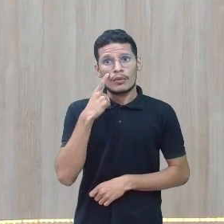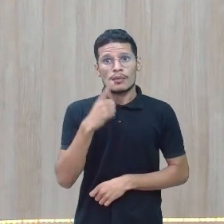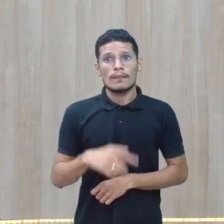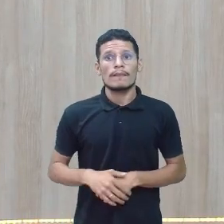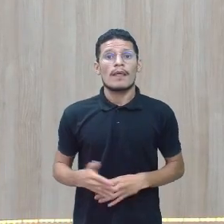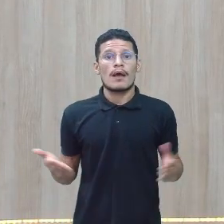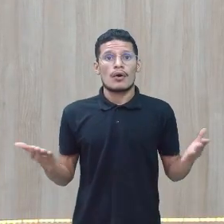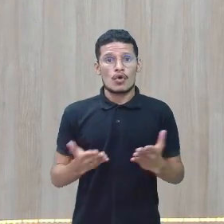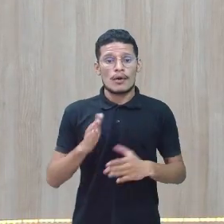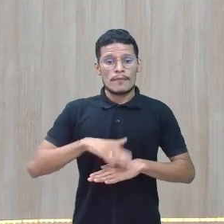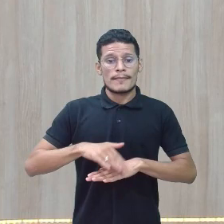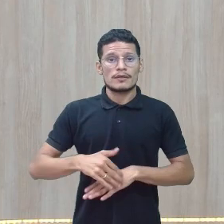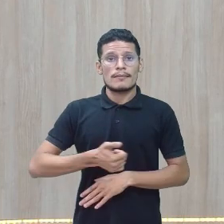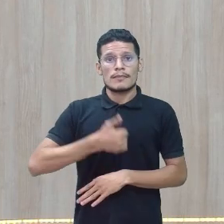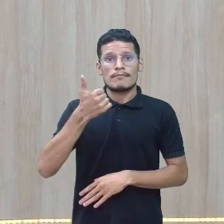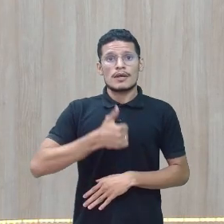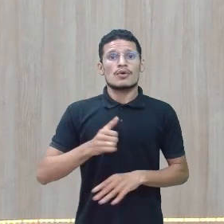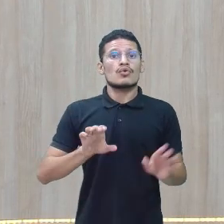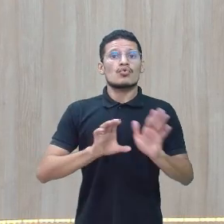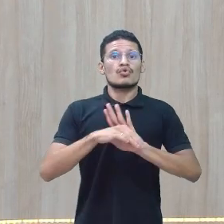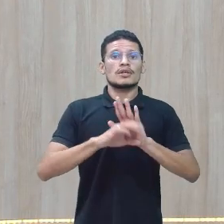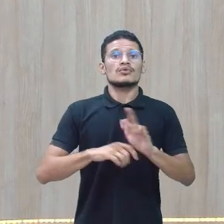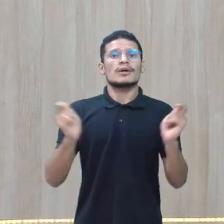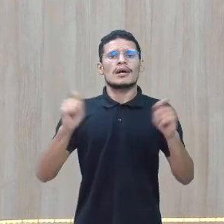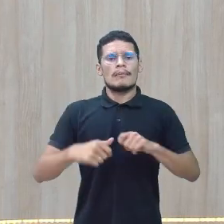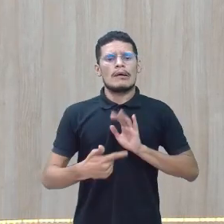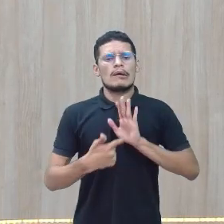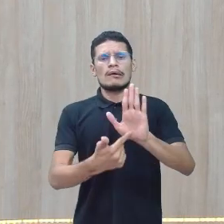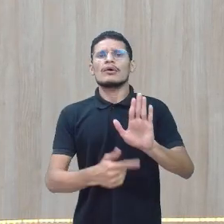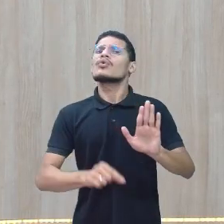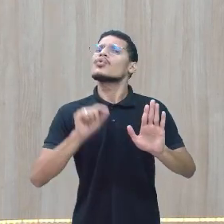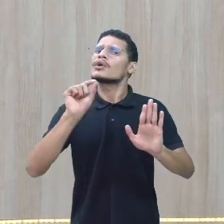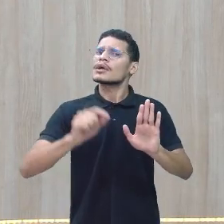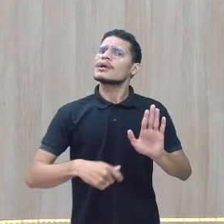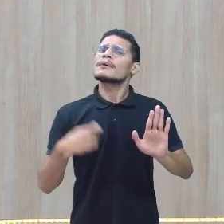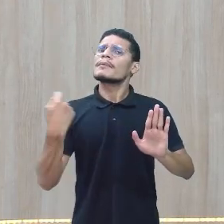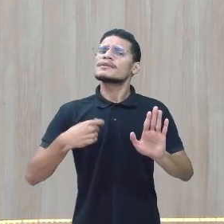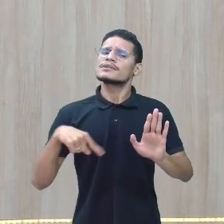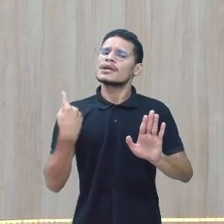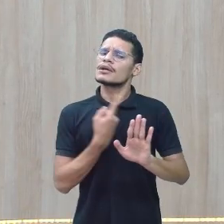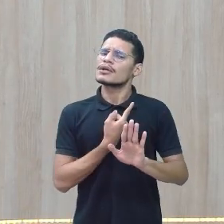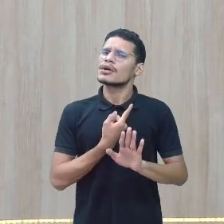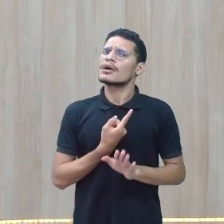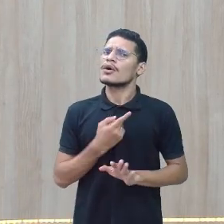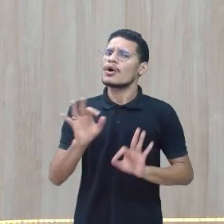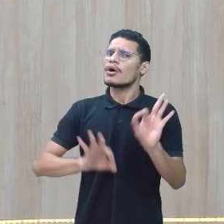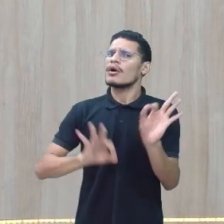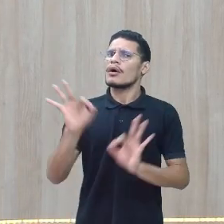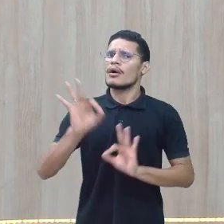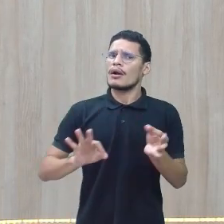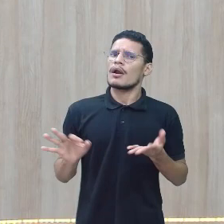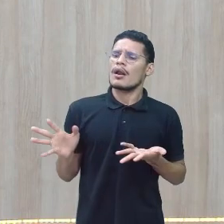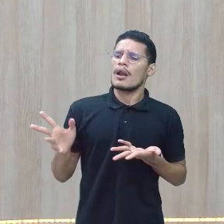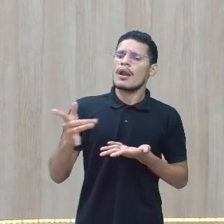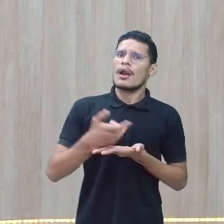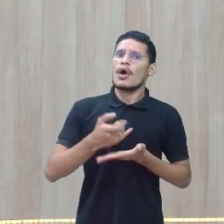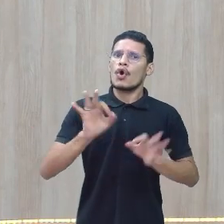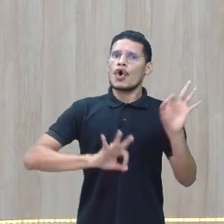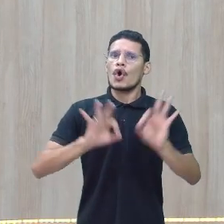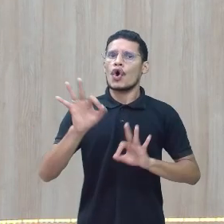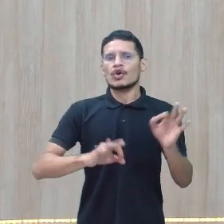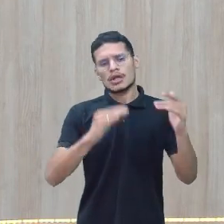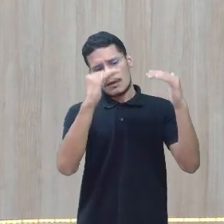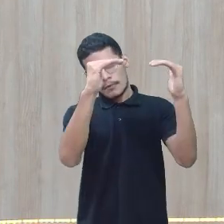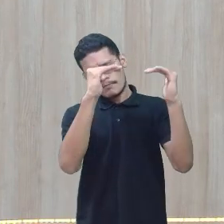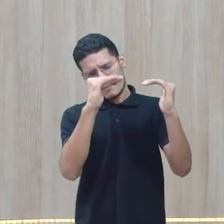nesse primeiro momento, os conceitos para serem aplicados, basta que eu consiga organizar os dados em ordem crescente